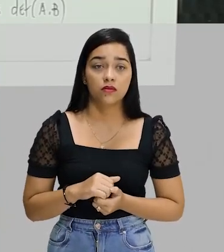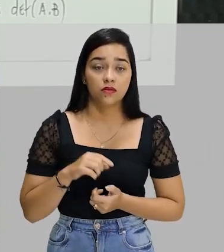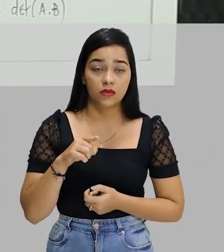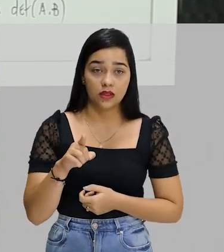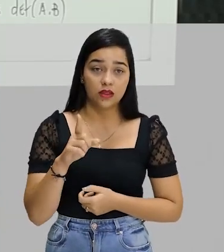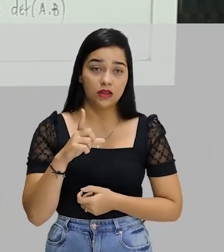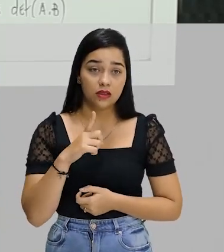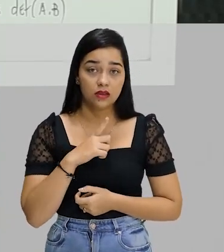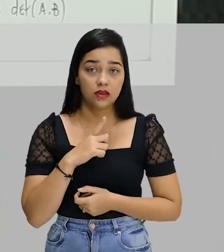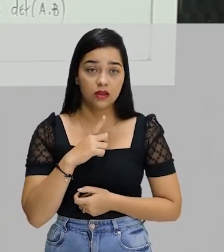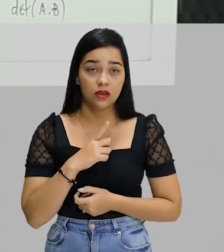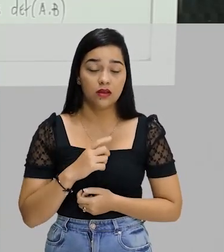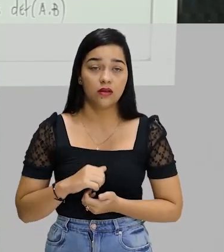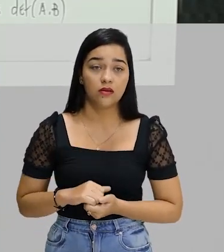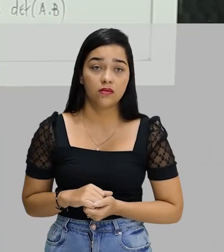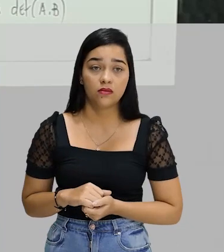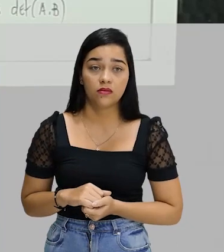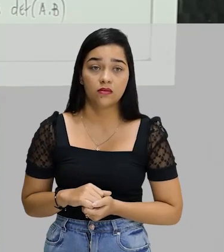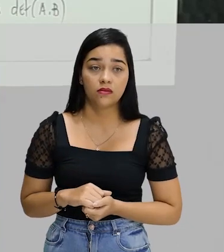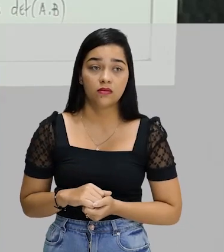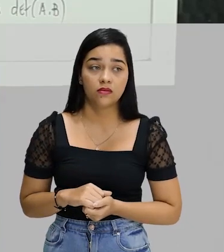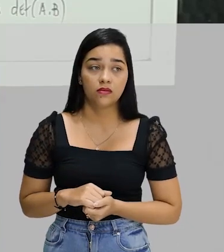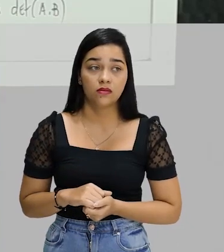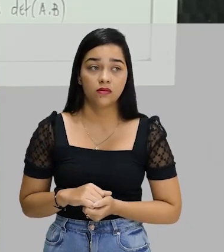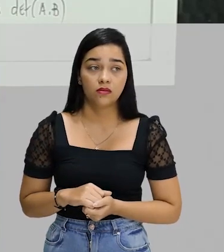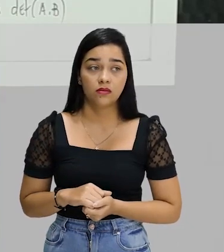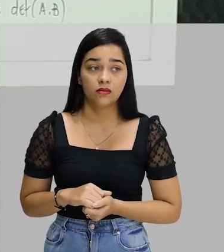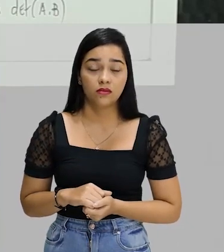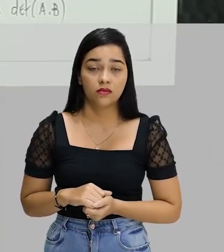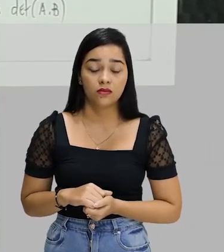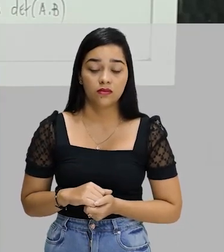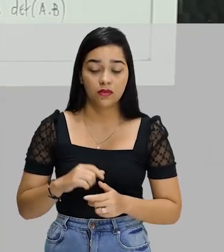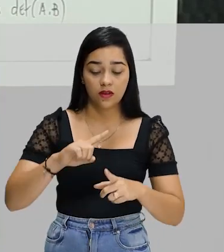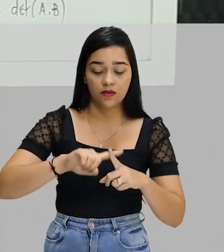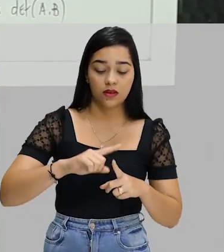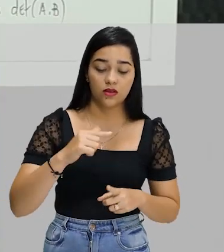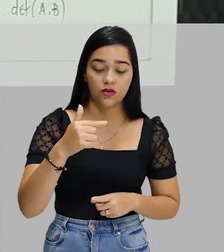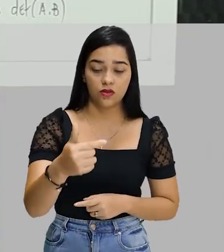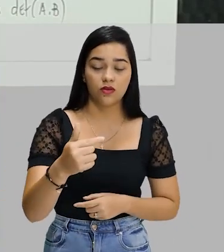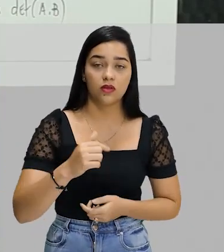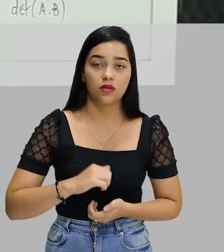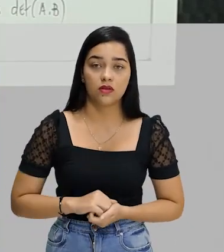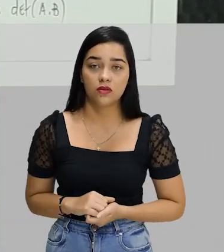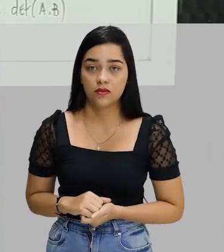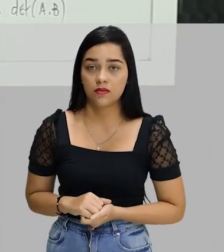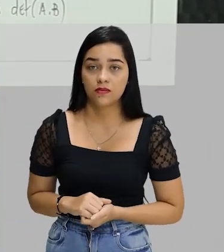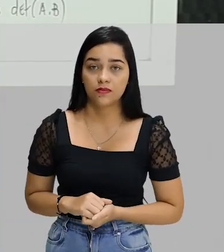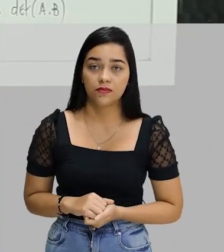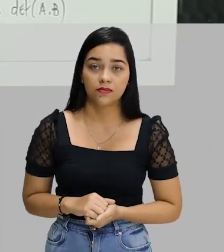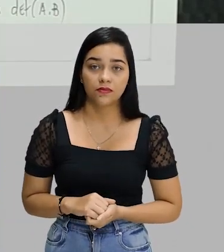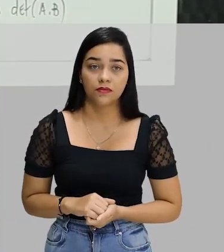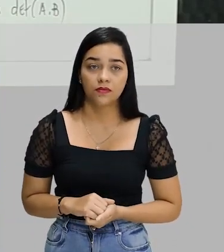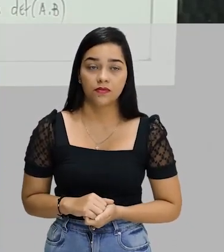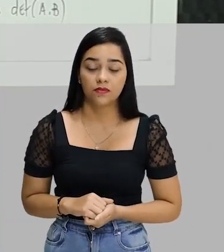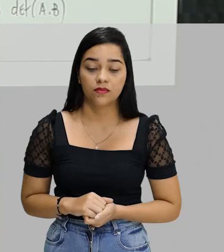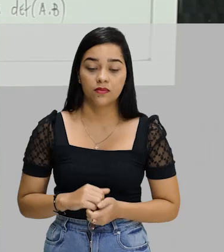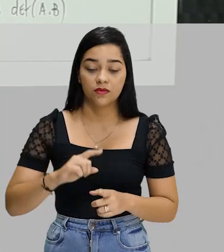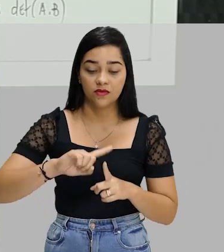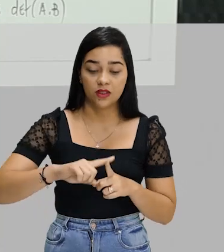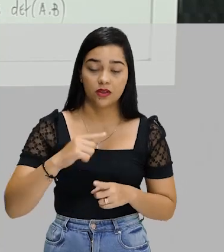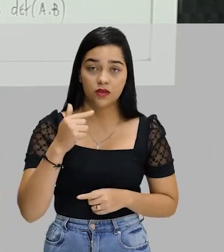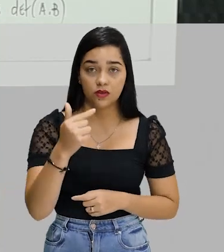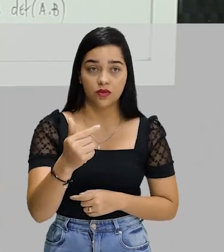tem esse aqui igual a esse, ó, vezes 2. Esse aqui, ó, vezes